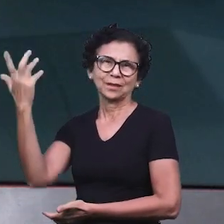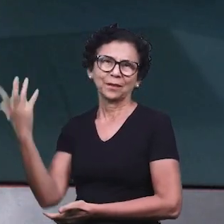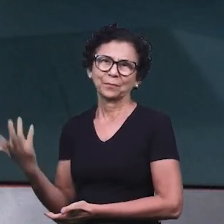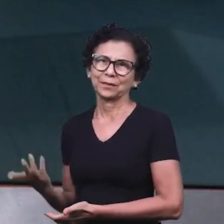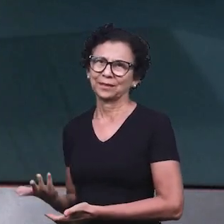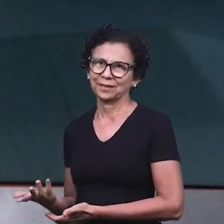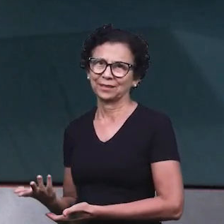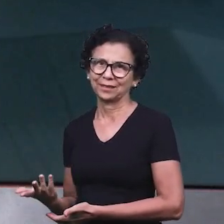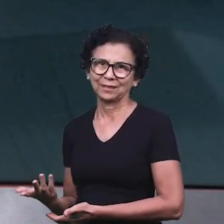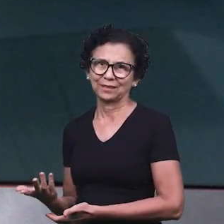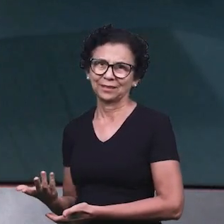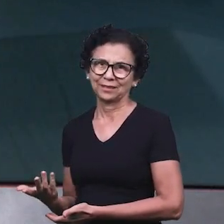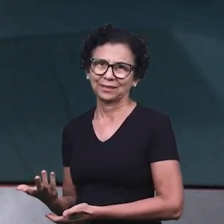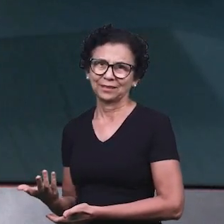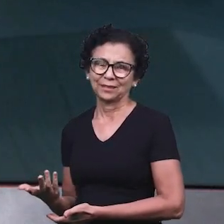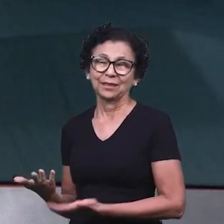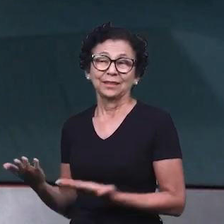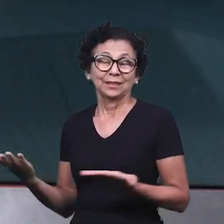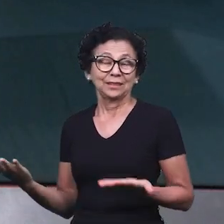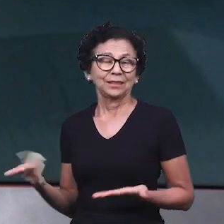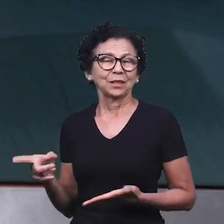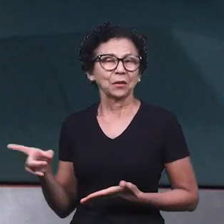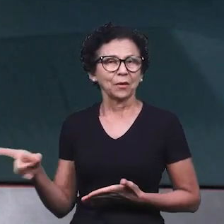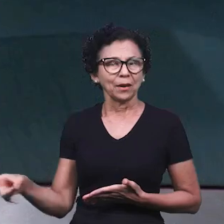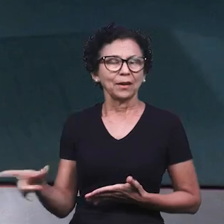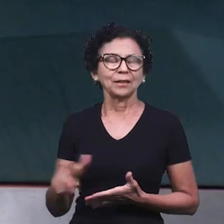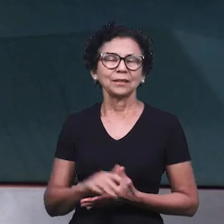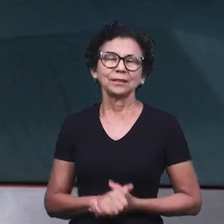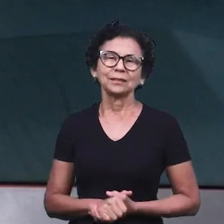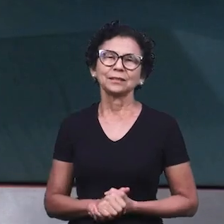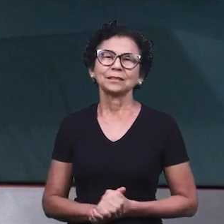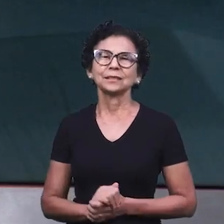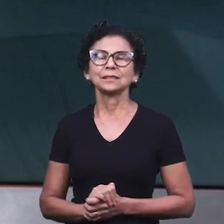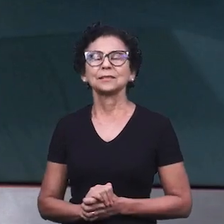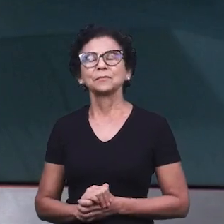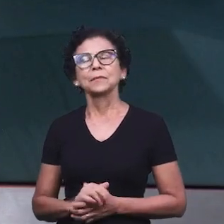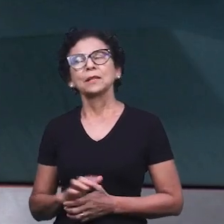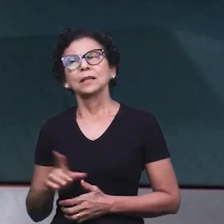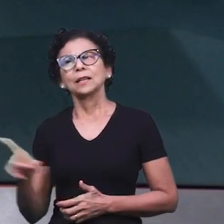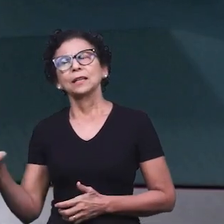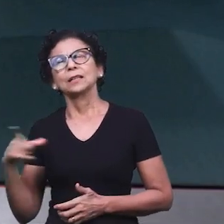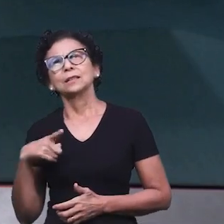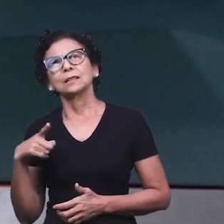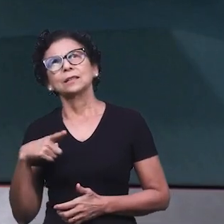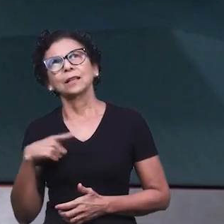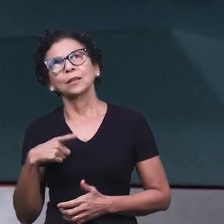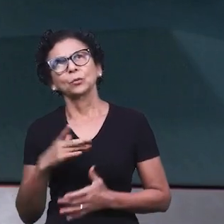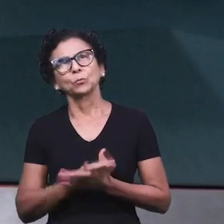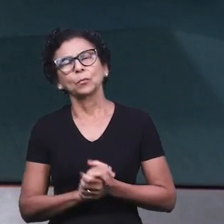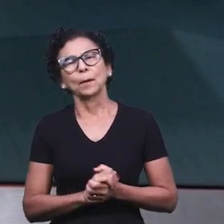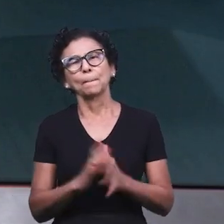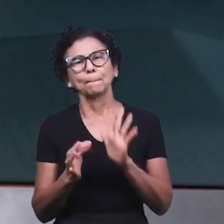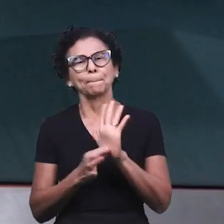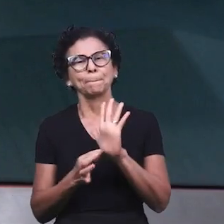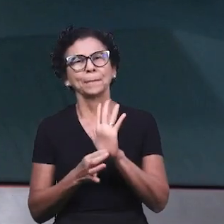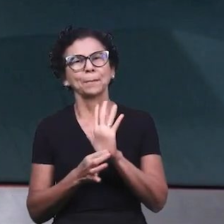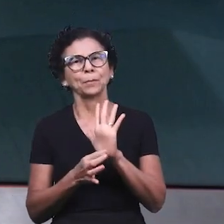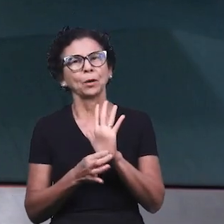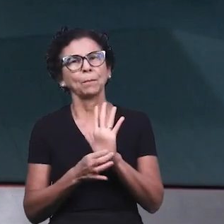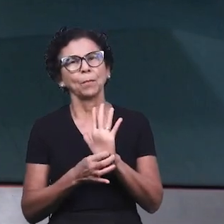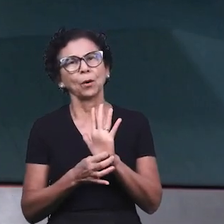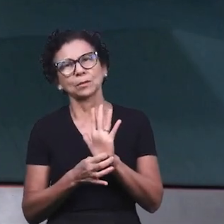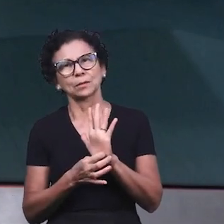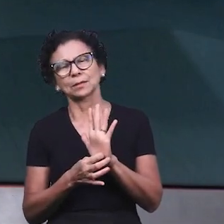dele. Para isso, ele tem, então, provisão para devedores duvidosos. É um valor de que ele